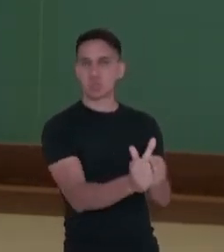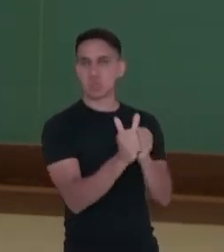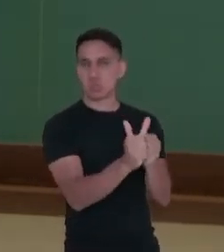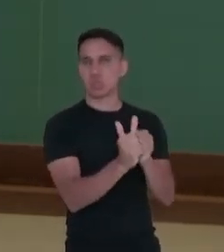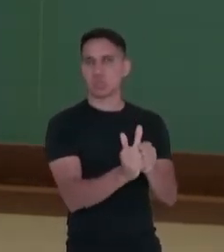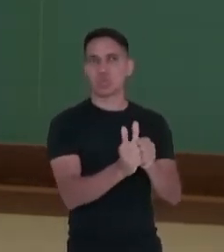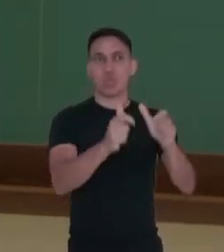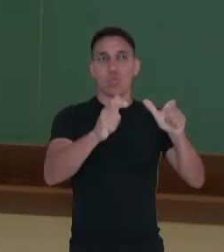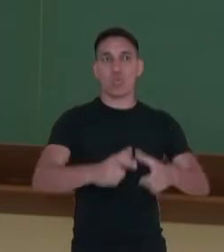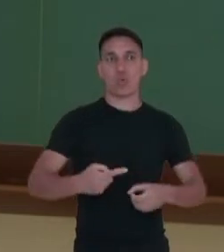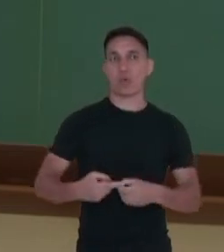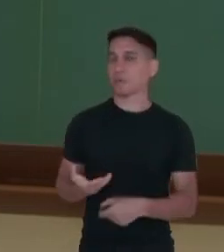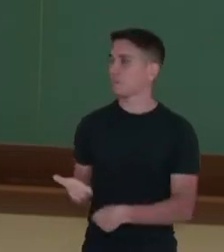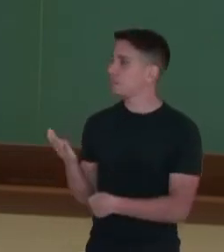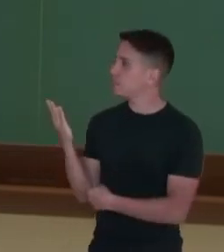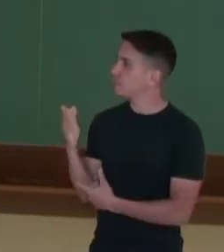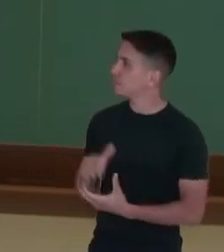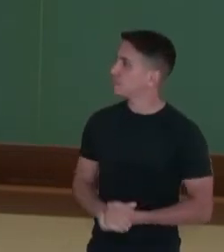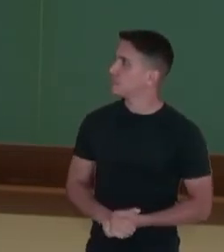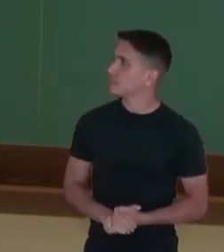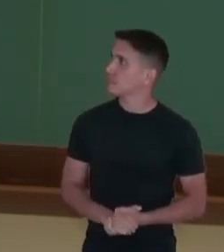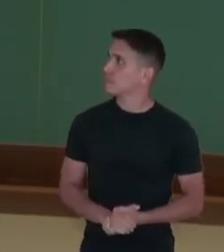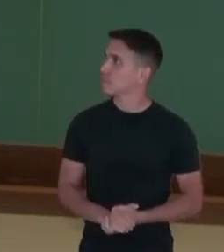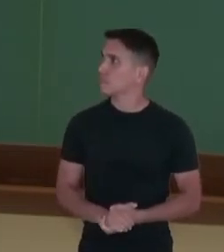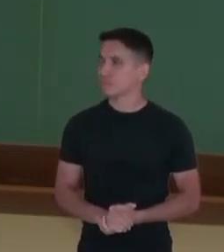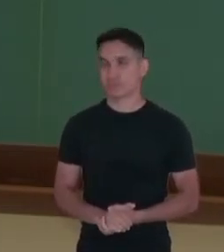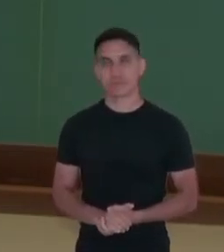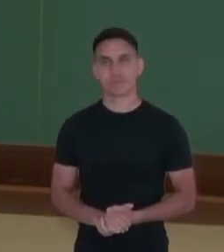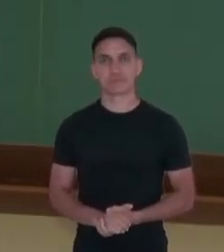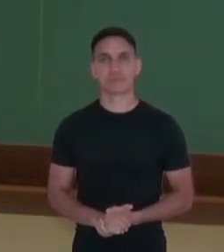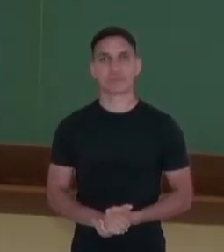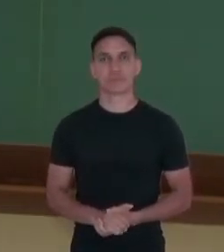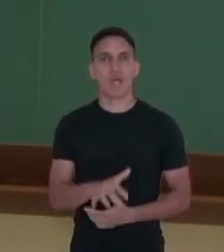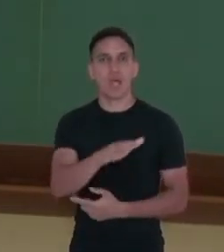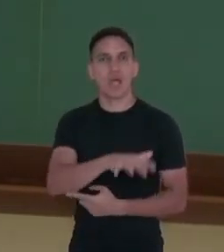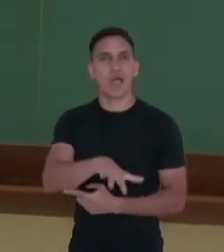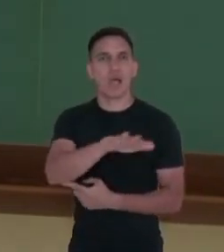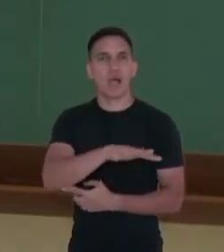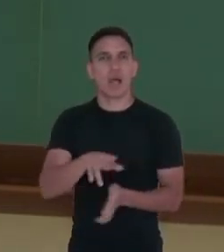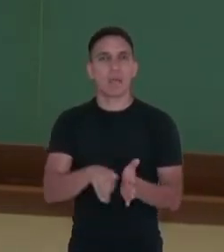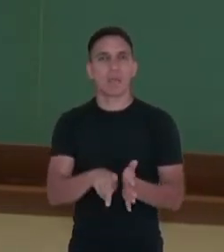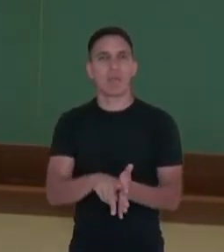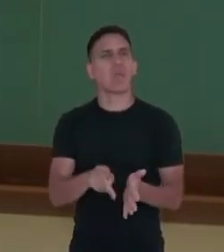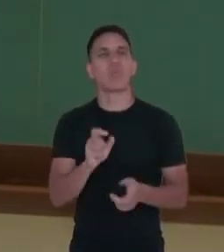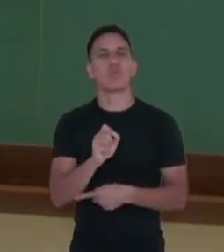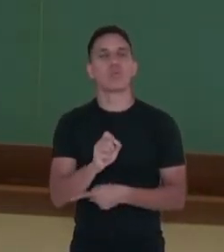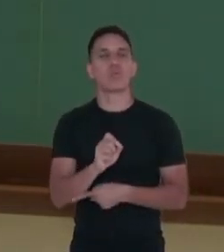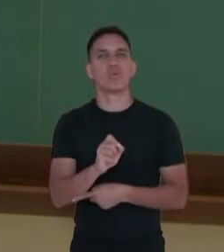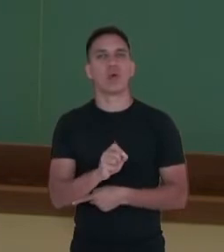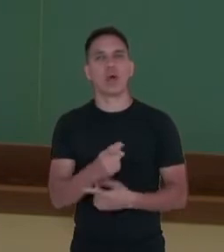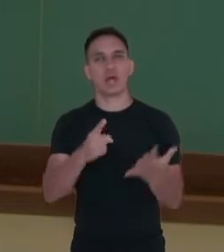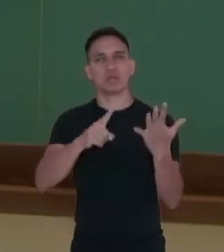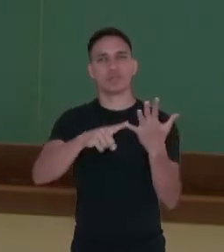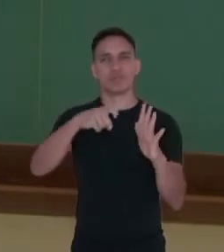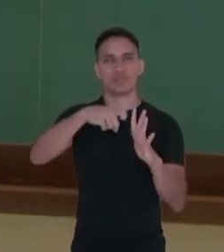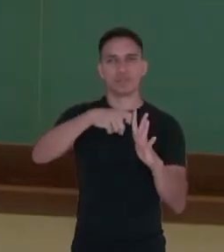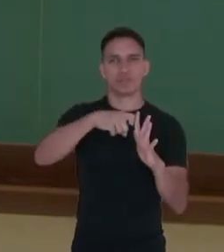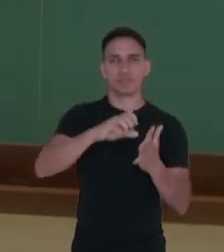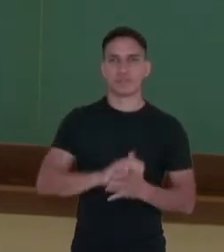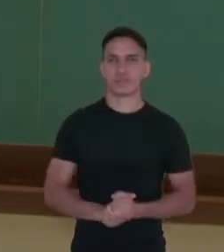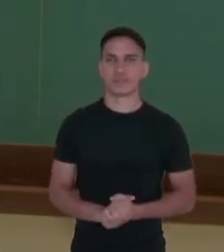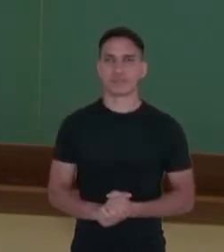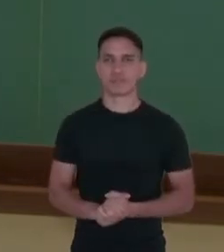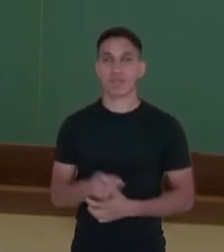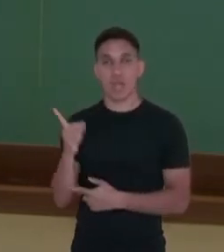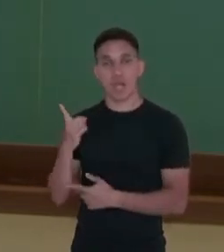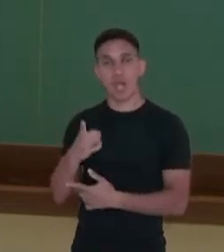no Steventon Rectory, né? Aqui em Hampshire, nessa região ali da Inglaterra, ok? Então ela escreveu